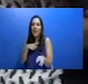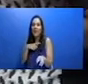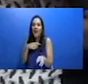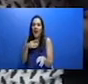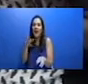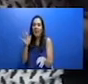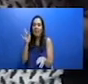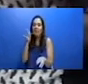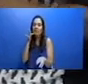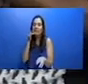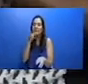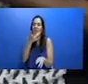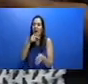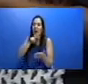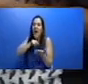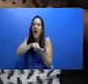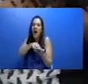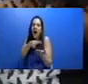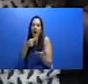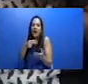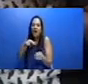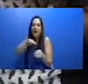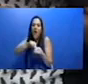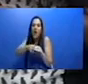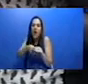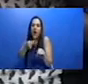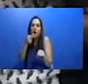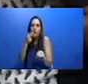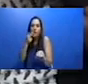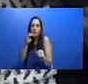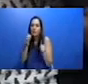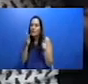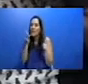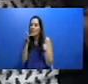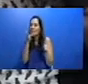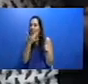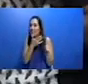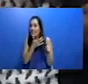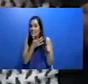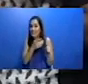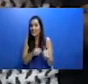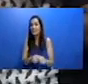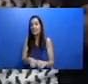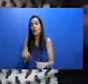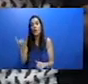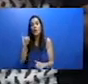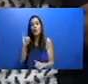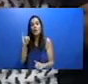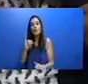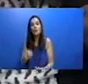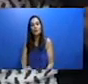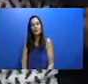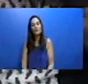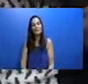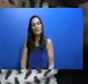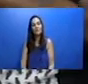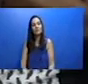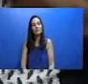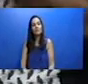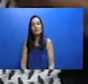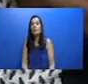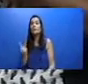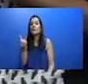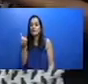gostamos mais de falar Danone, mas o nome correto é iogurte, tá? Iogurte vem, ó, 2, 4, 6,